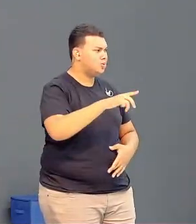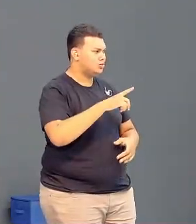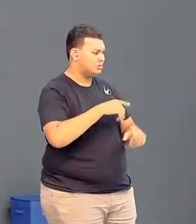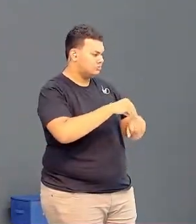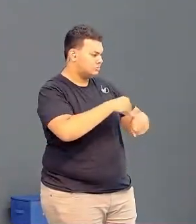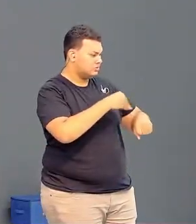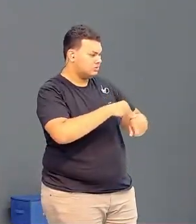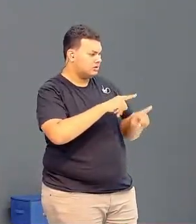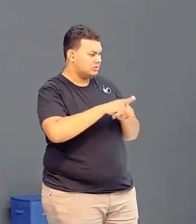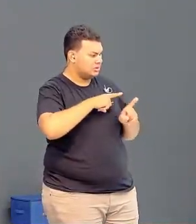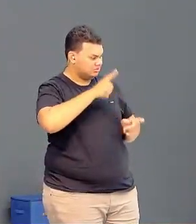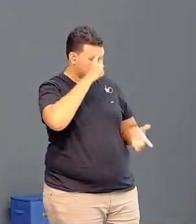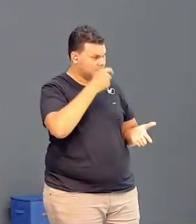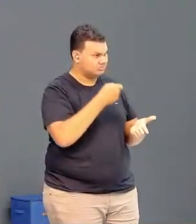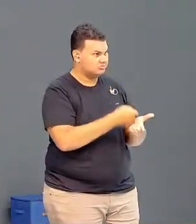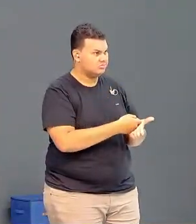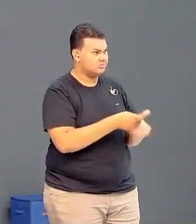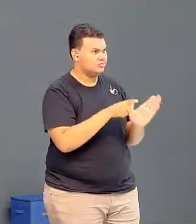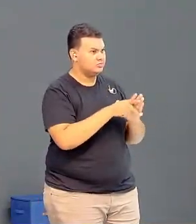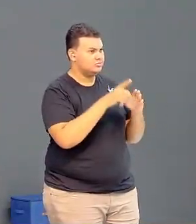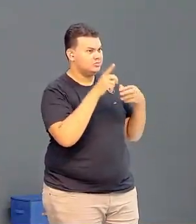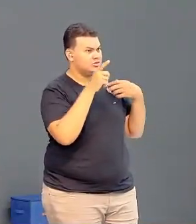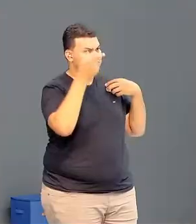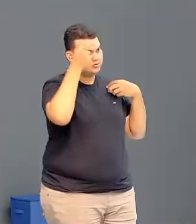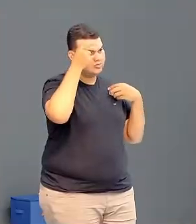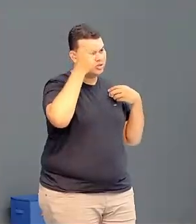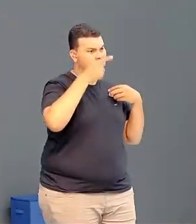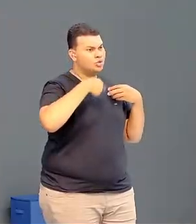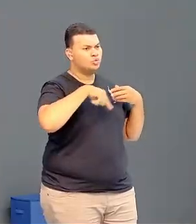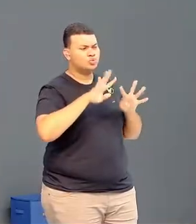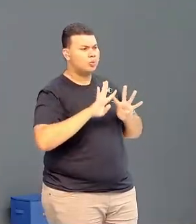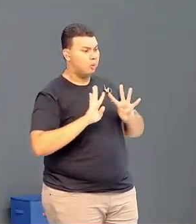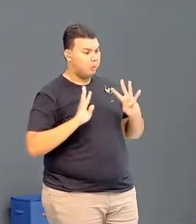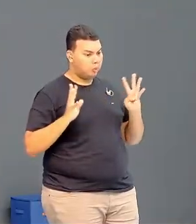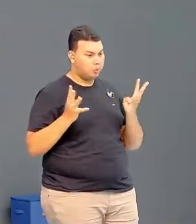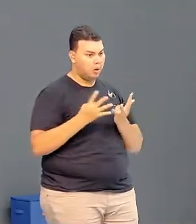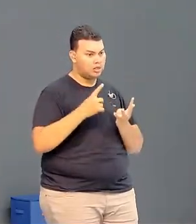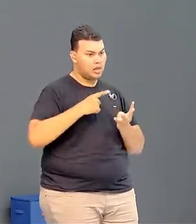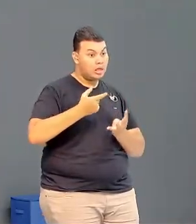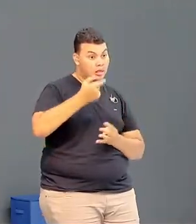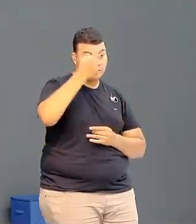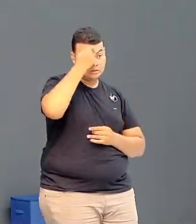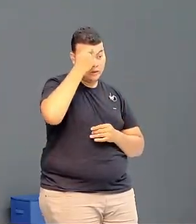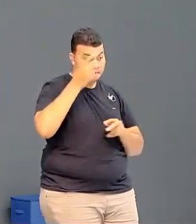todo decreto, toda fortaleza que foi criada na sua mente,